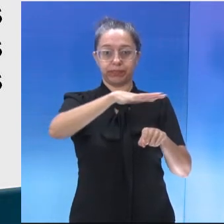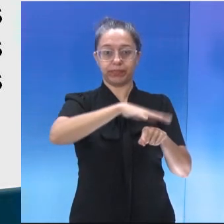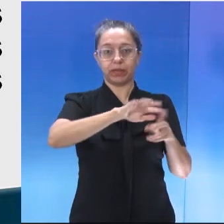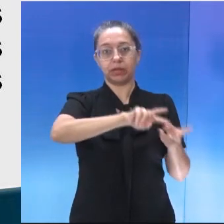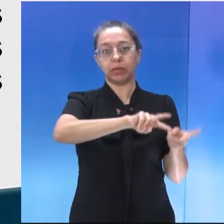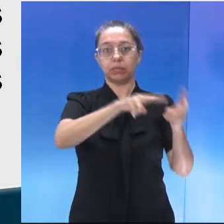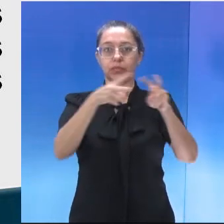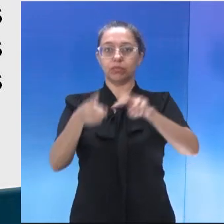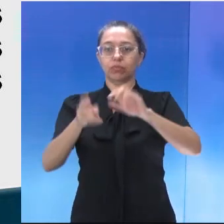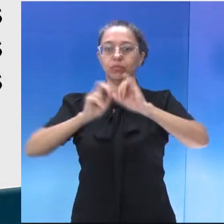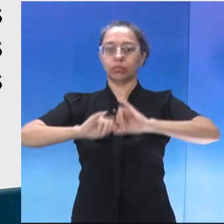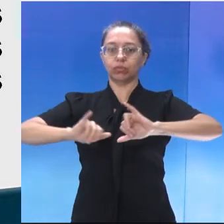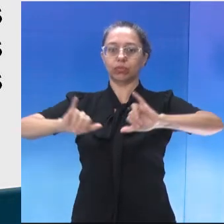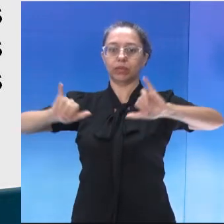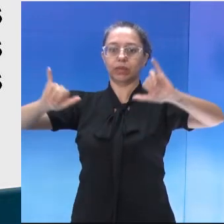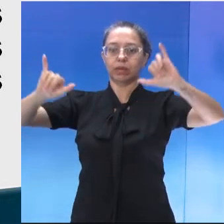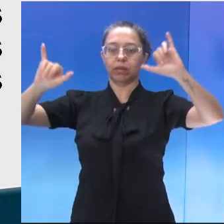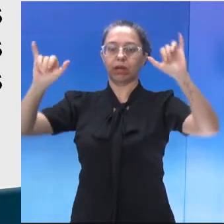Science,